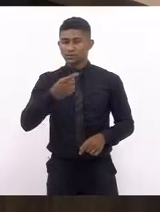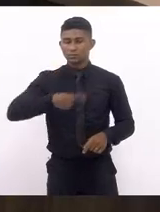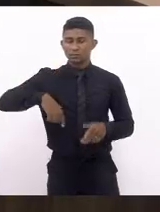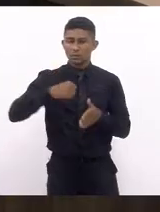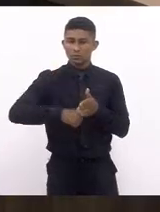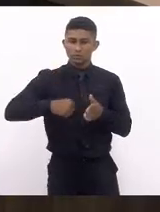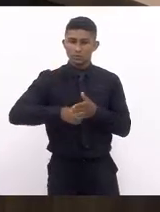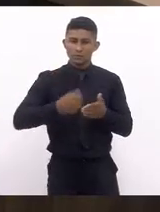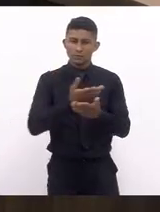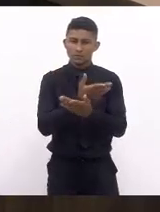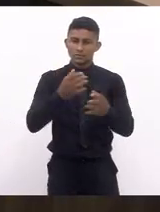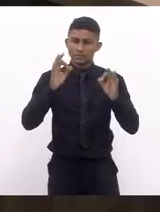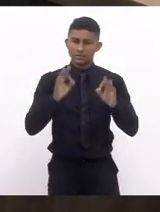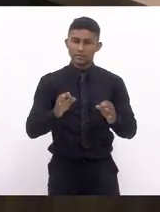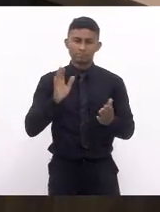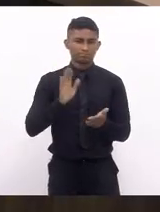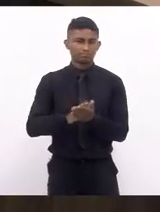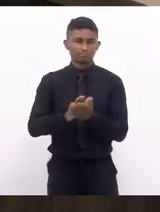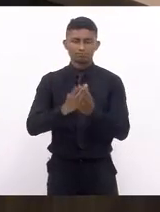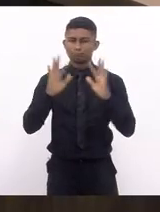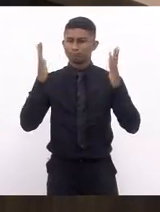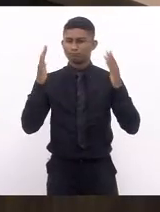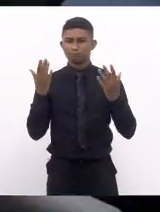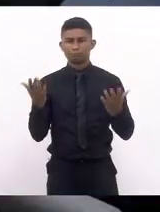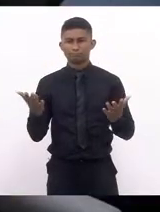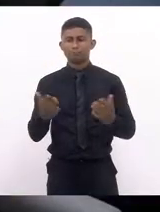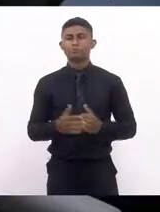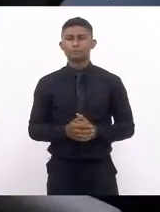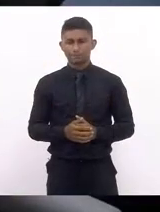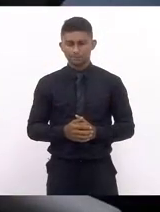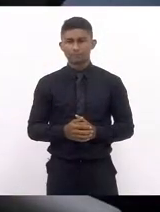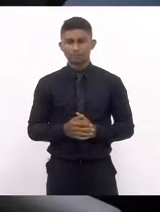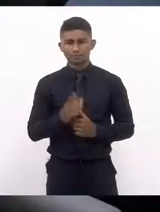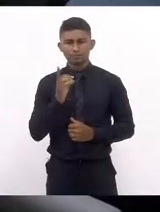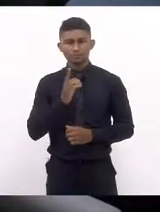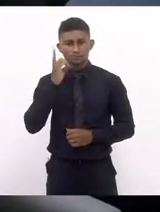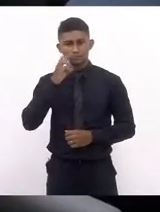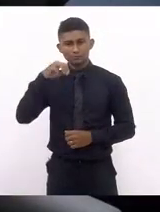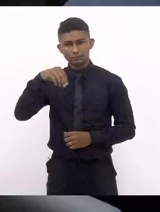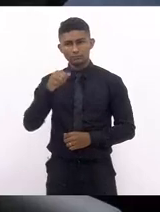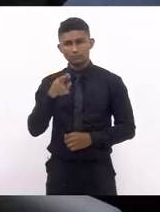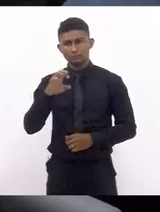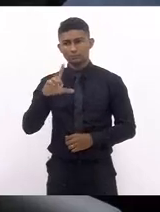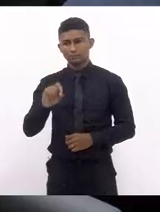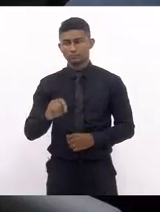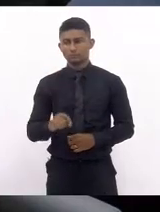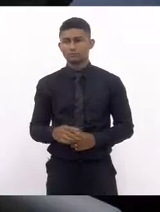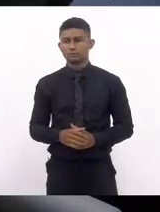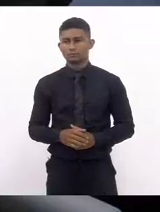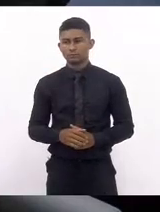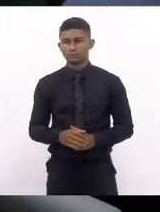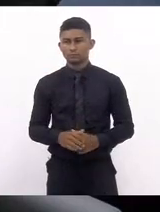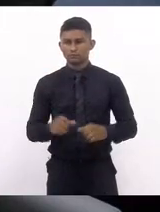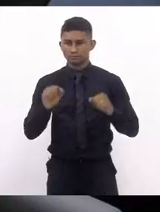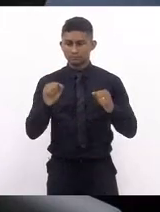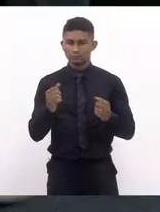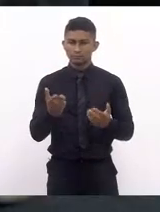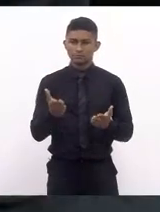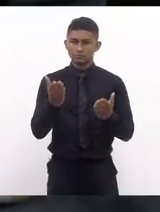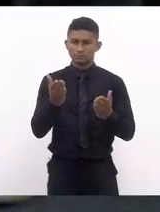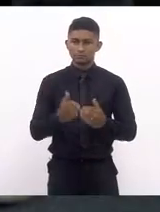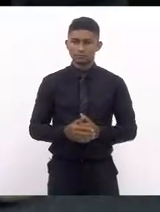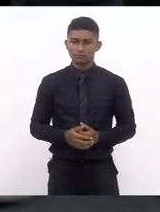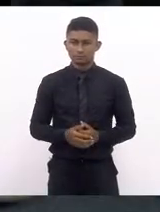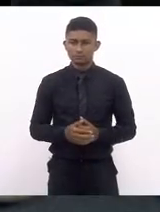lutando por vocês parabéns a todos vocês quanto com deputado estadual Marcelo de Anna agora pode ir rosberg eixo